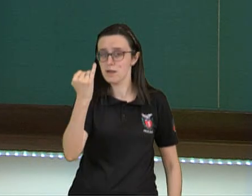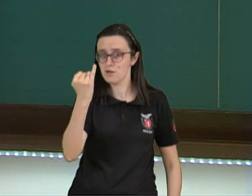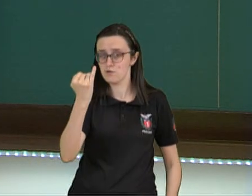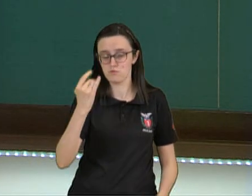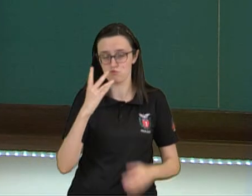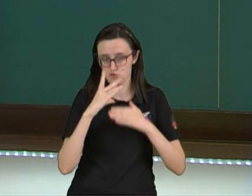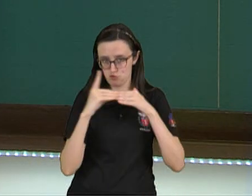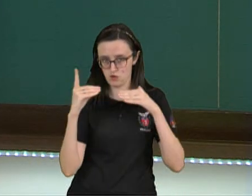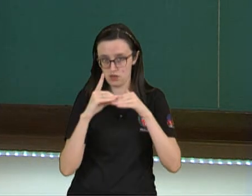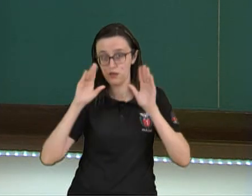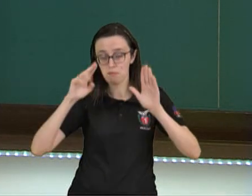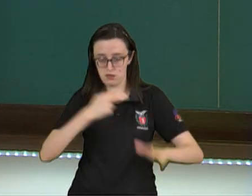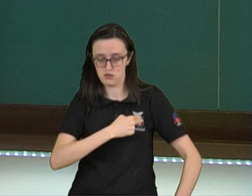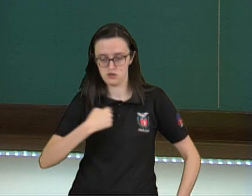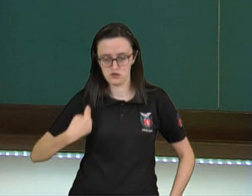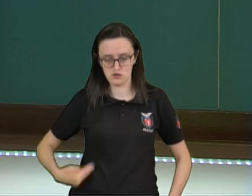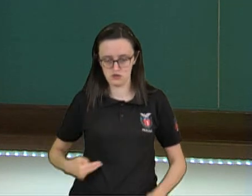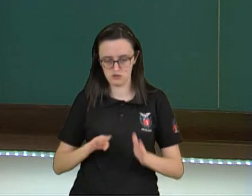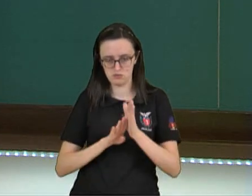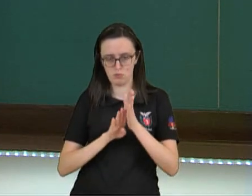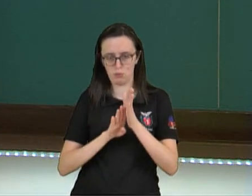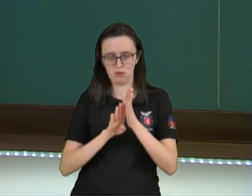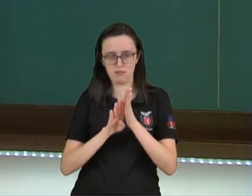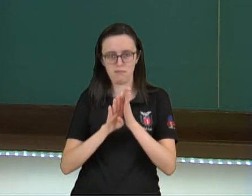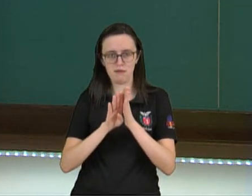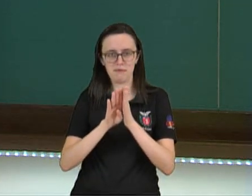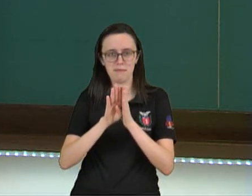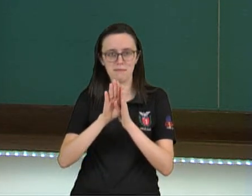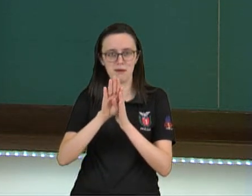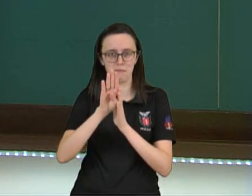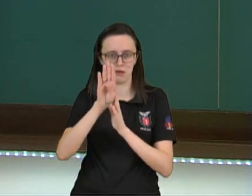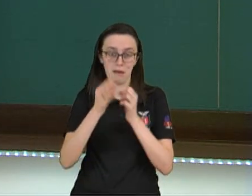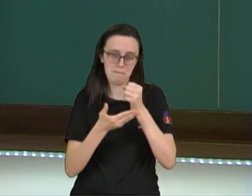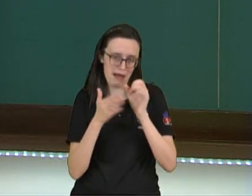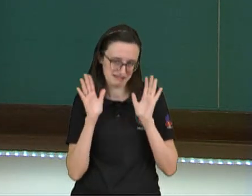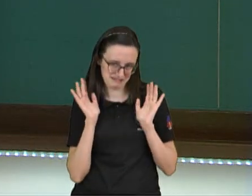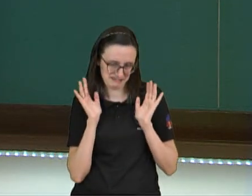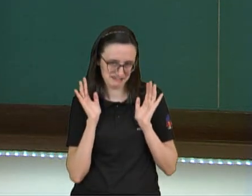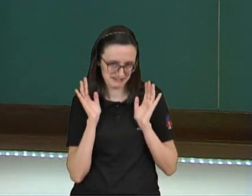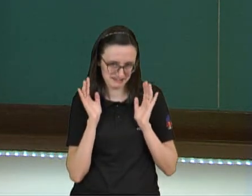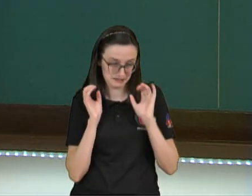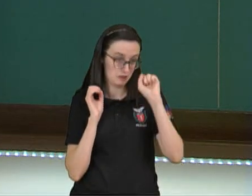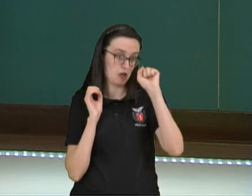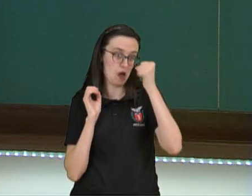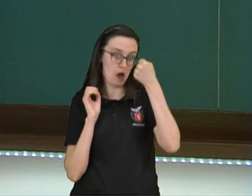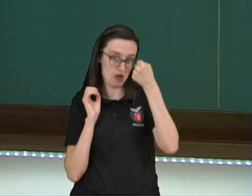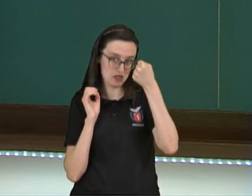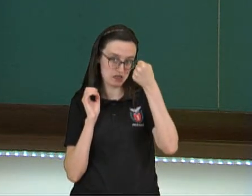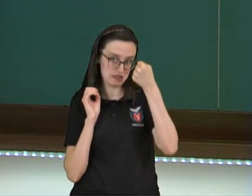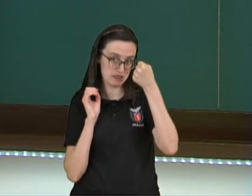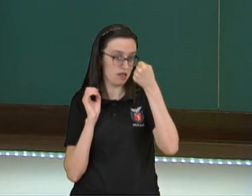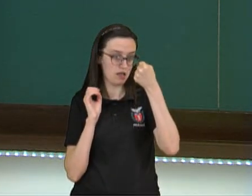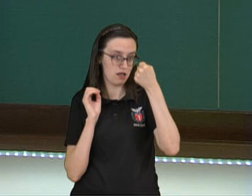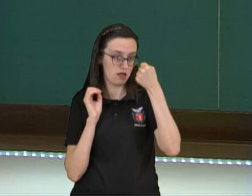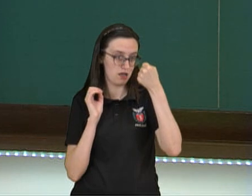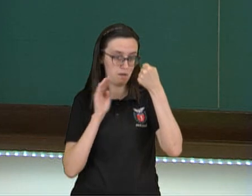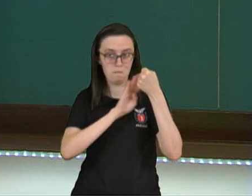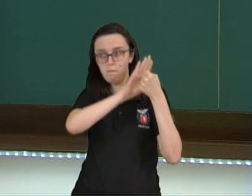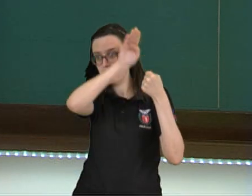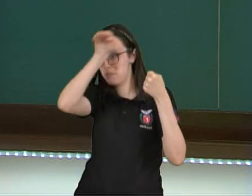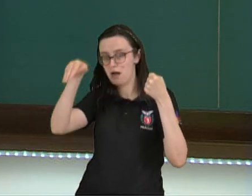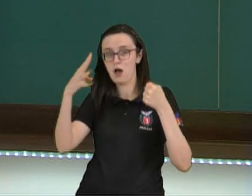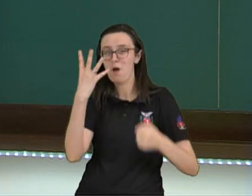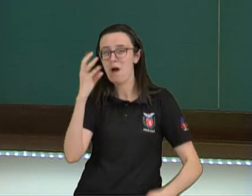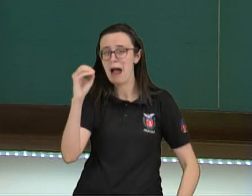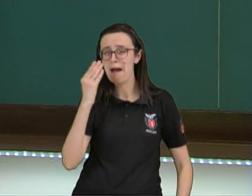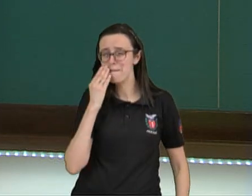daí, lá em Pequim, evoluiu um pouquinho, né? Coisa básica. De 8 para 40 bilhões.